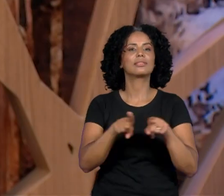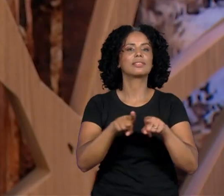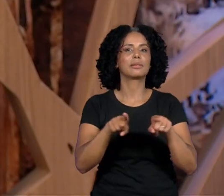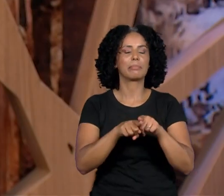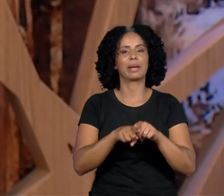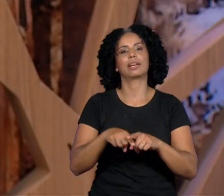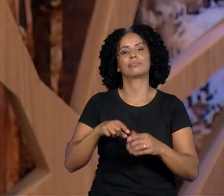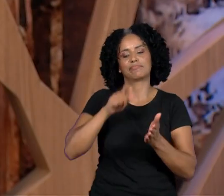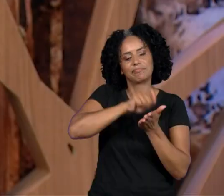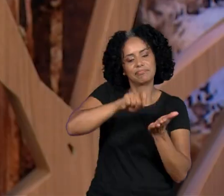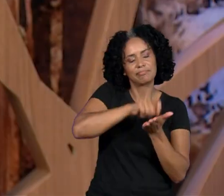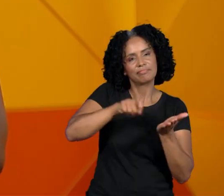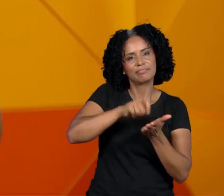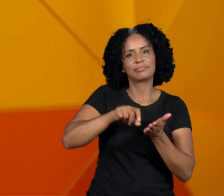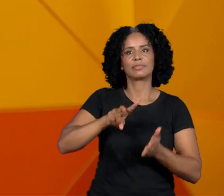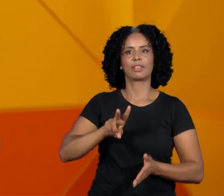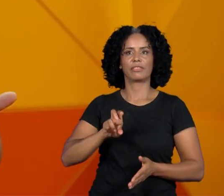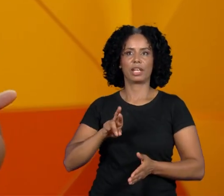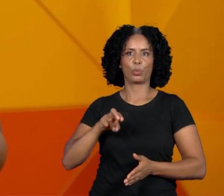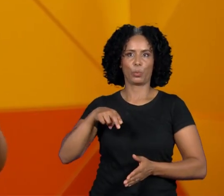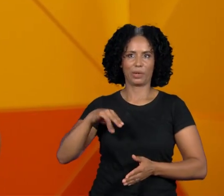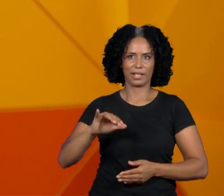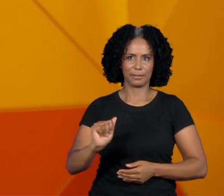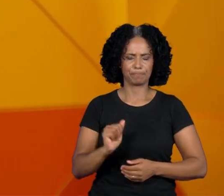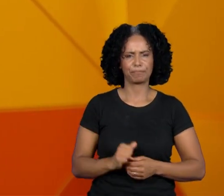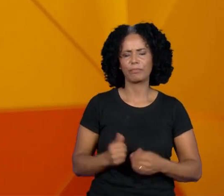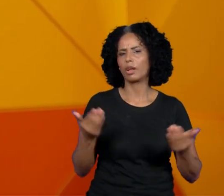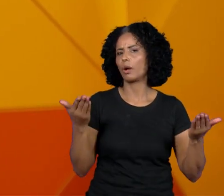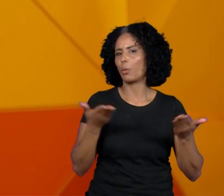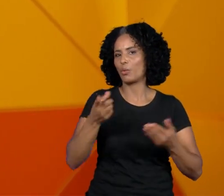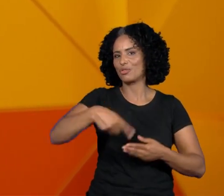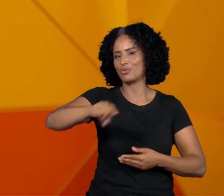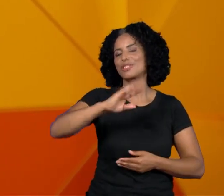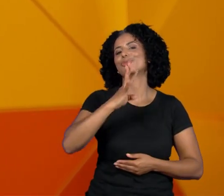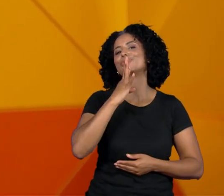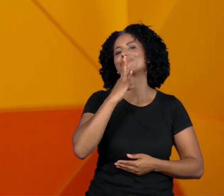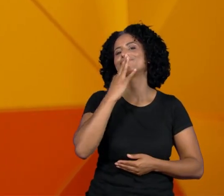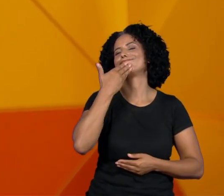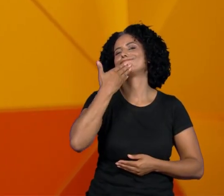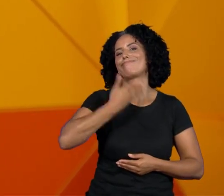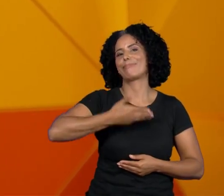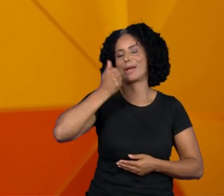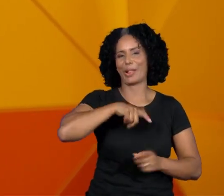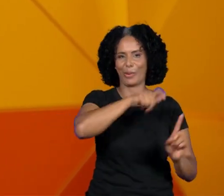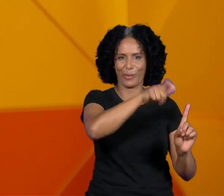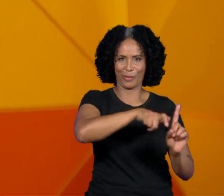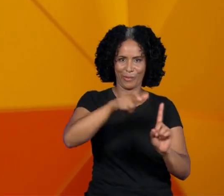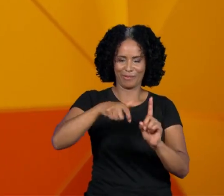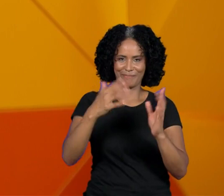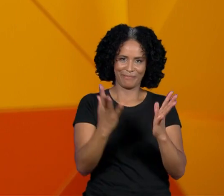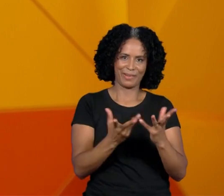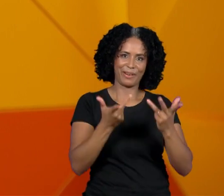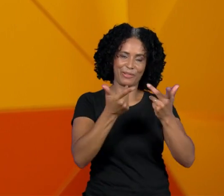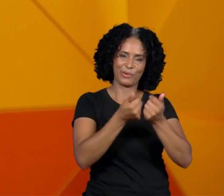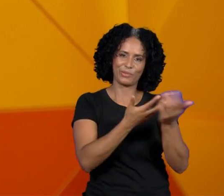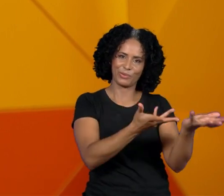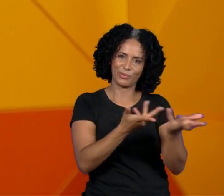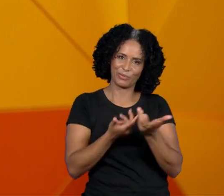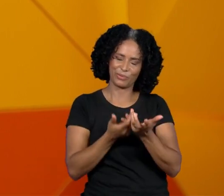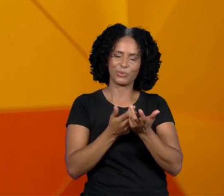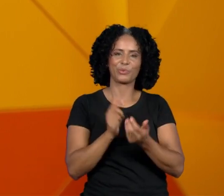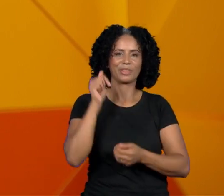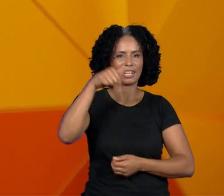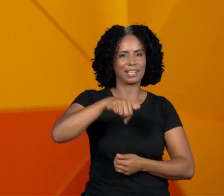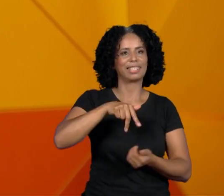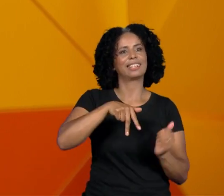escritora Verônica Oliveira. E aí hoje, para você ficar conhecendo melhor essas mulheres maravilhosas que eu trouxe aqui no programa, eu